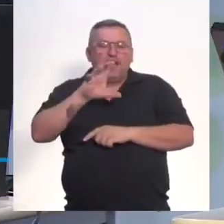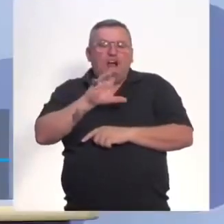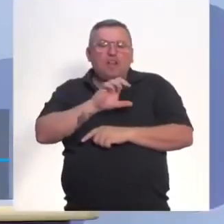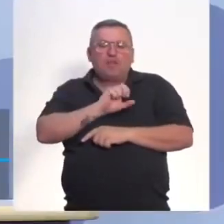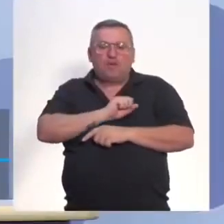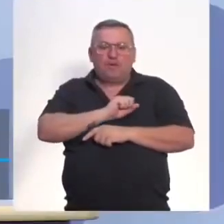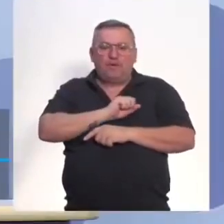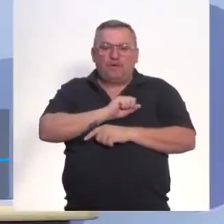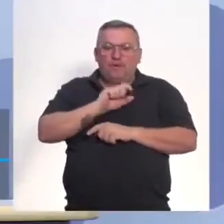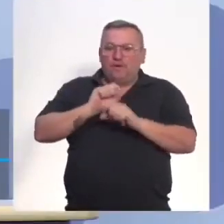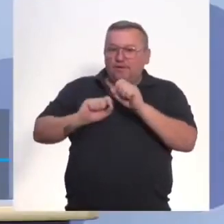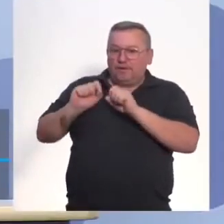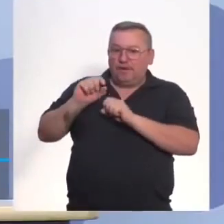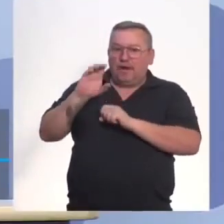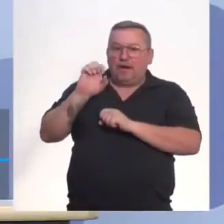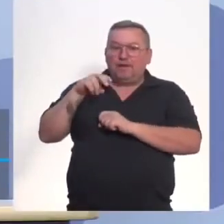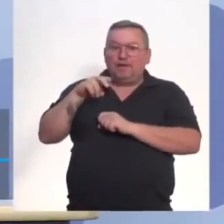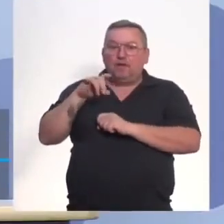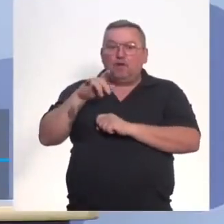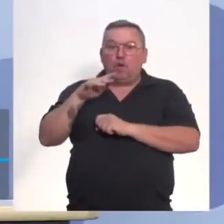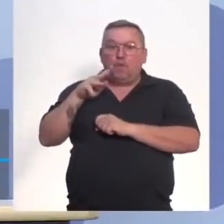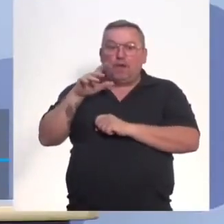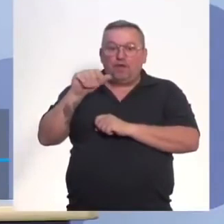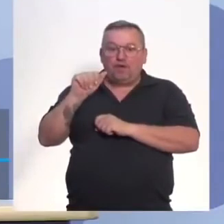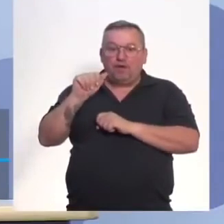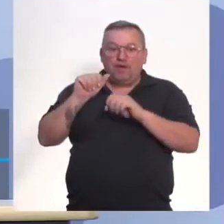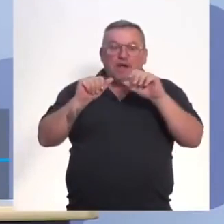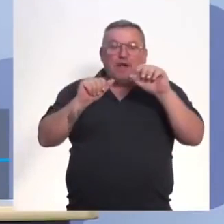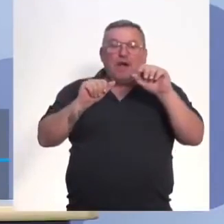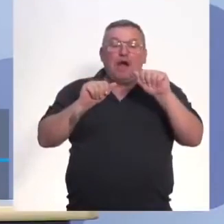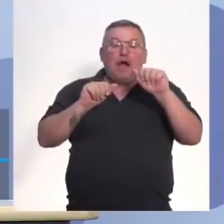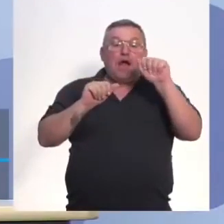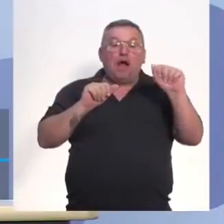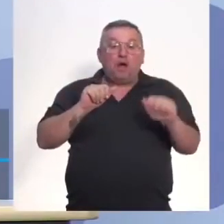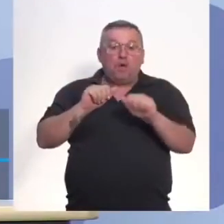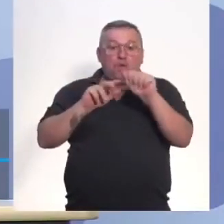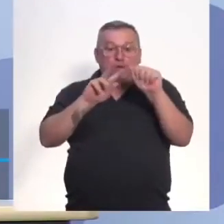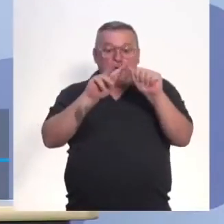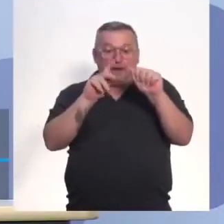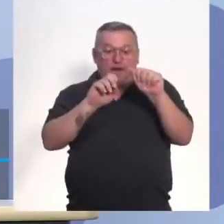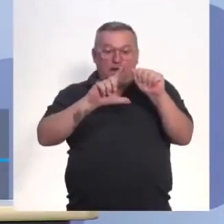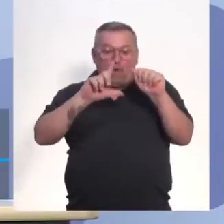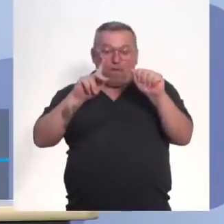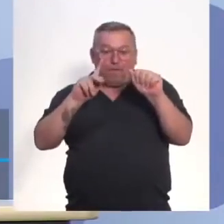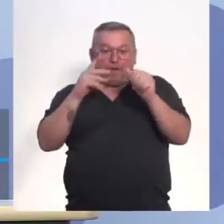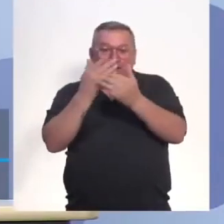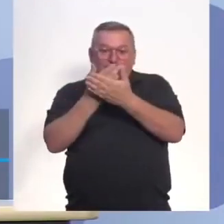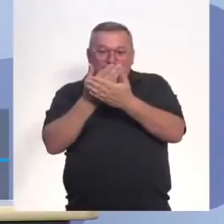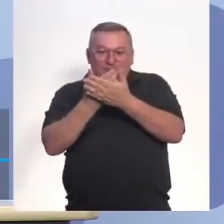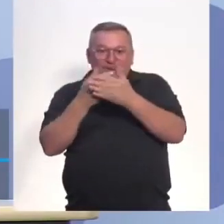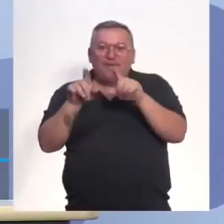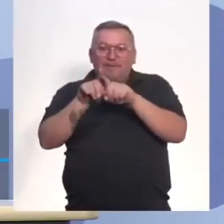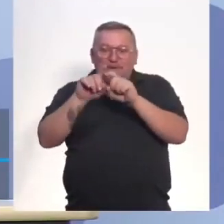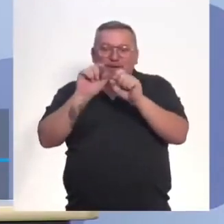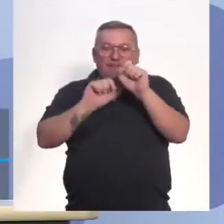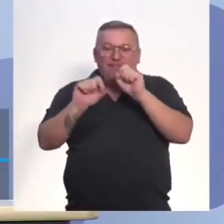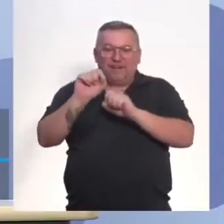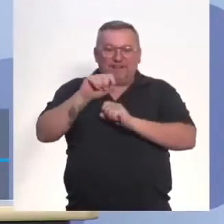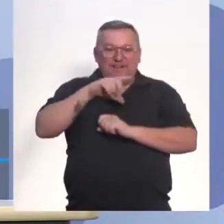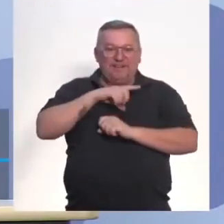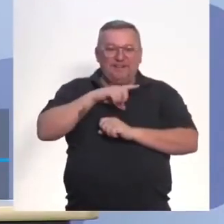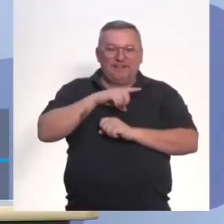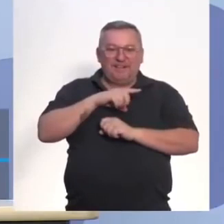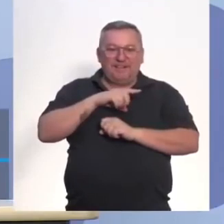marcou a enciclopédia foi o @helpestudos, que também faz Studigram. Tem um que marcou, que tem